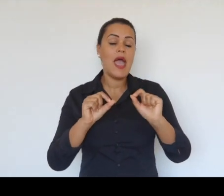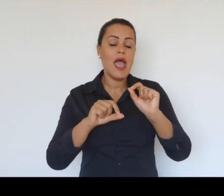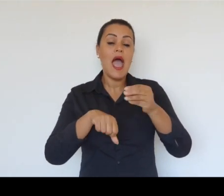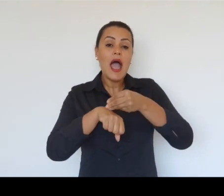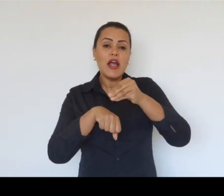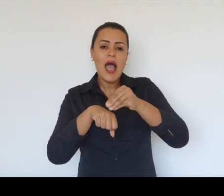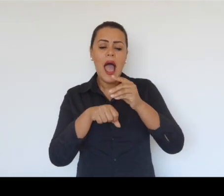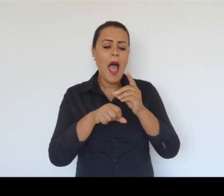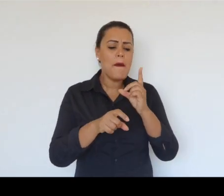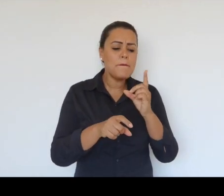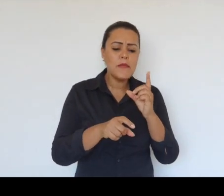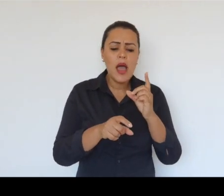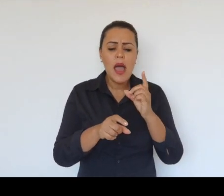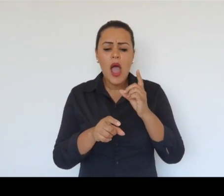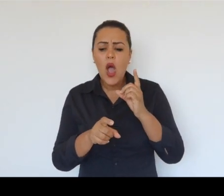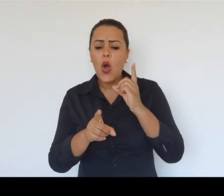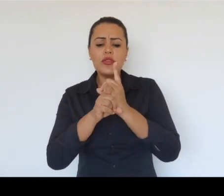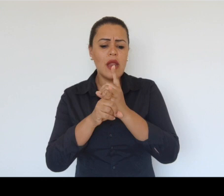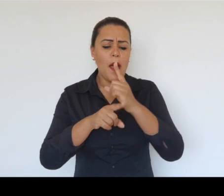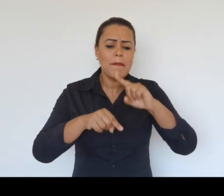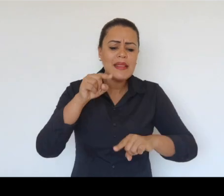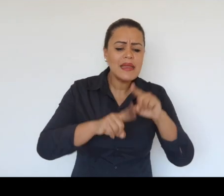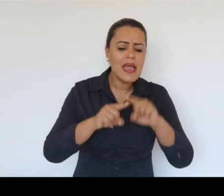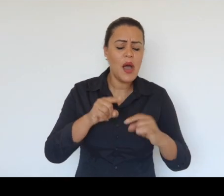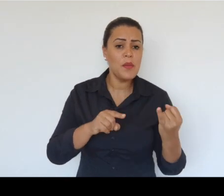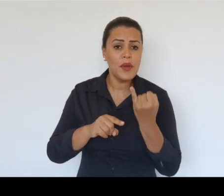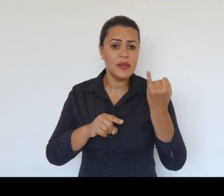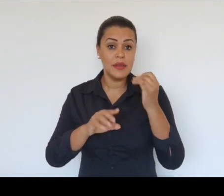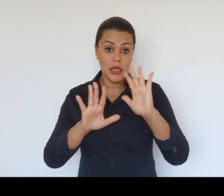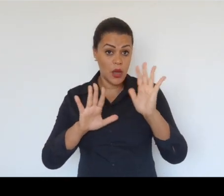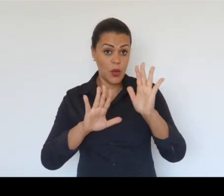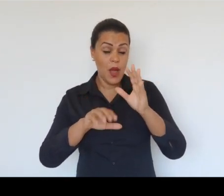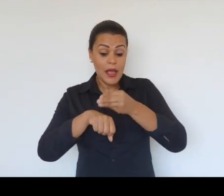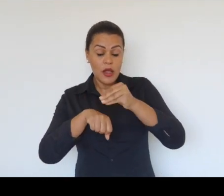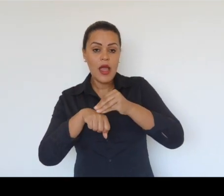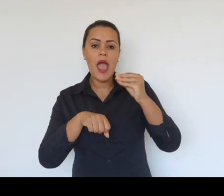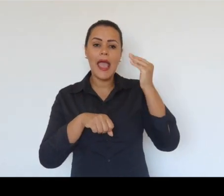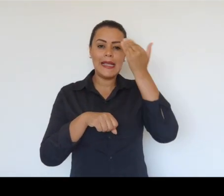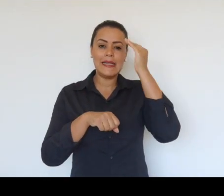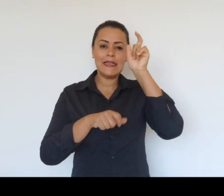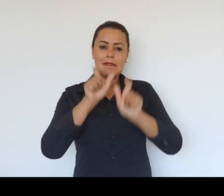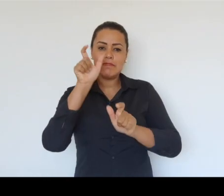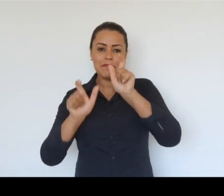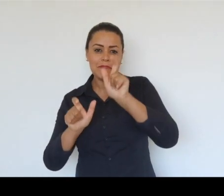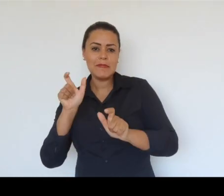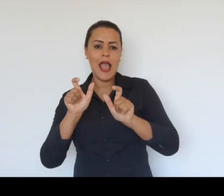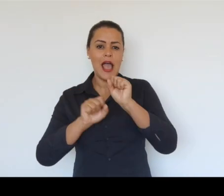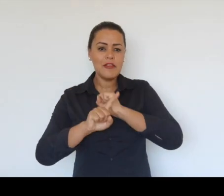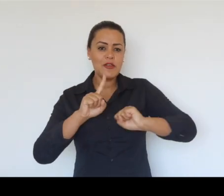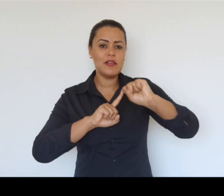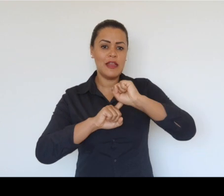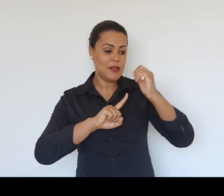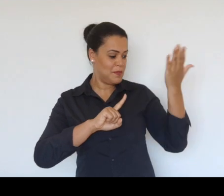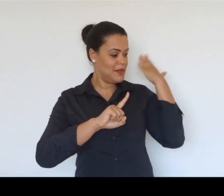artefato, não é procurar uma peça importante. A arqueologia é compreender as pessoas, compreender a sociedade. No caso, as